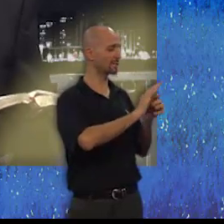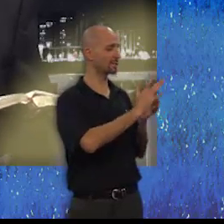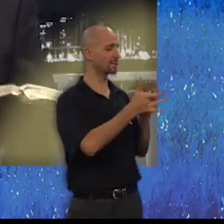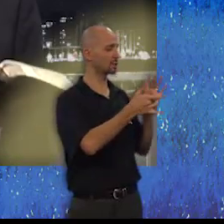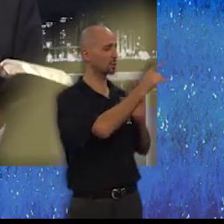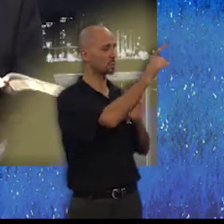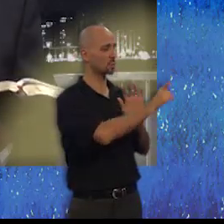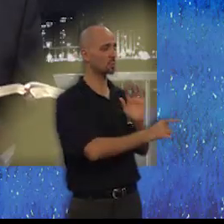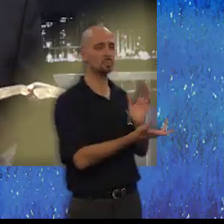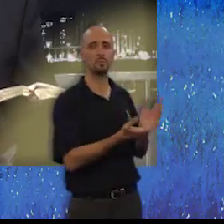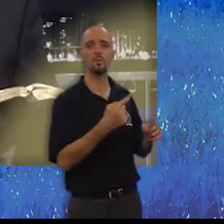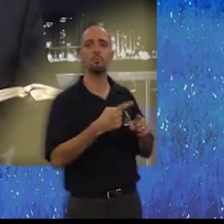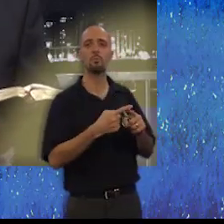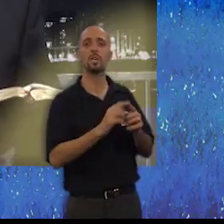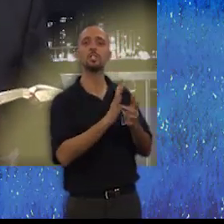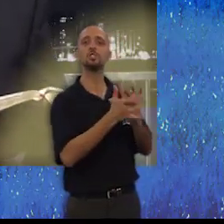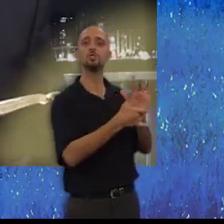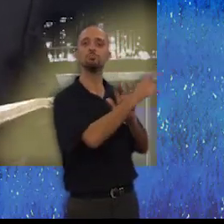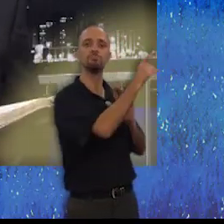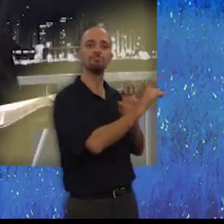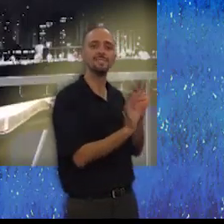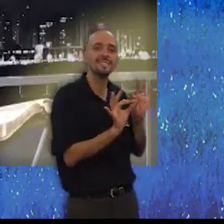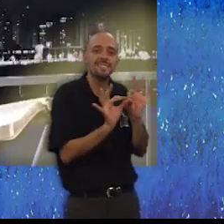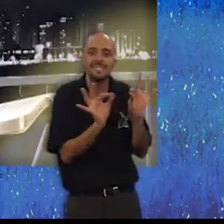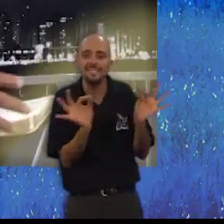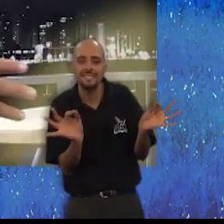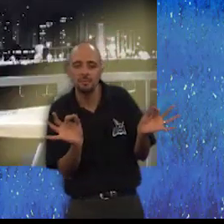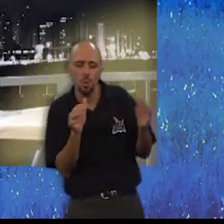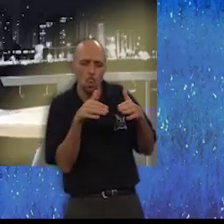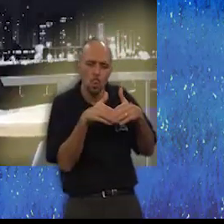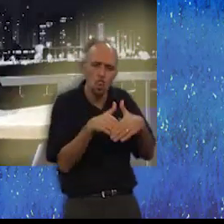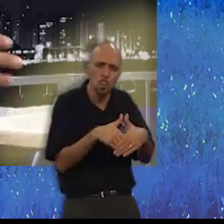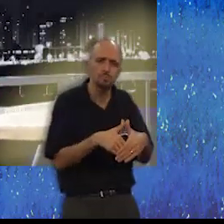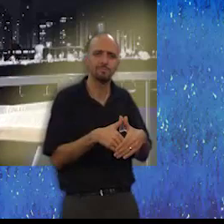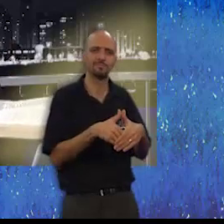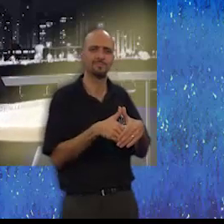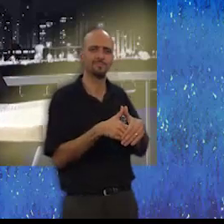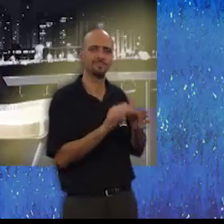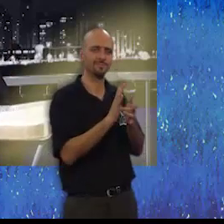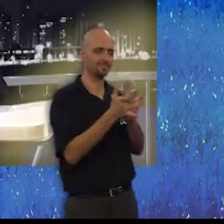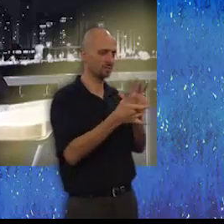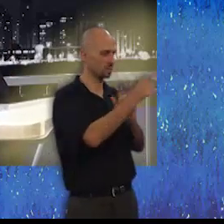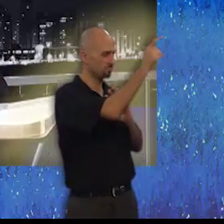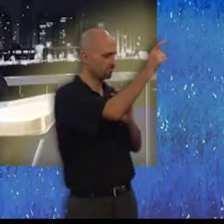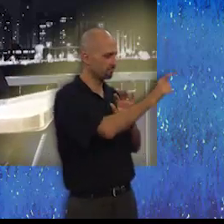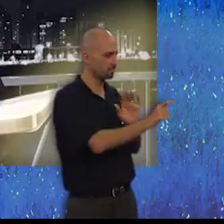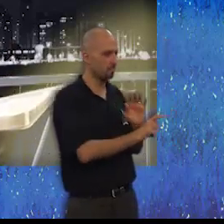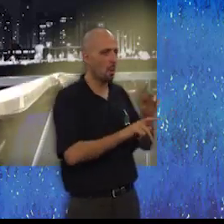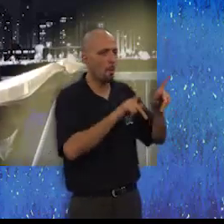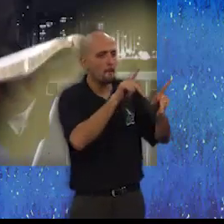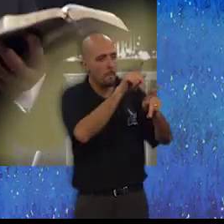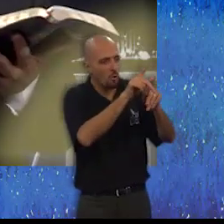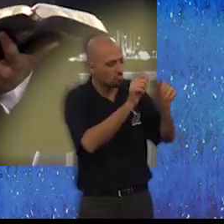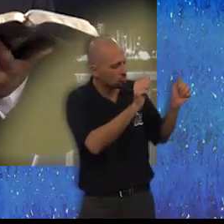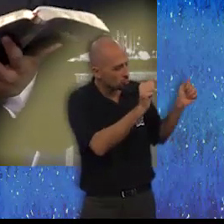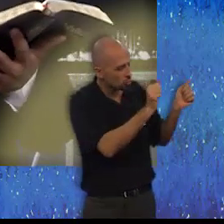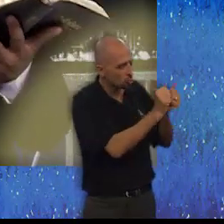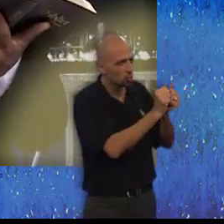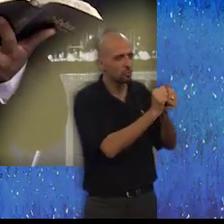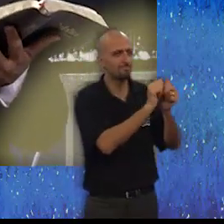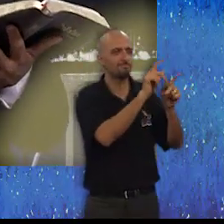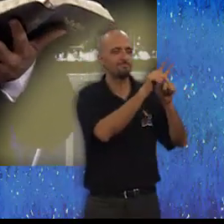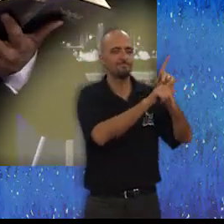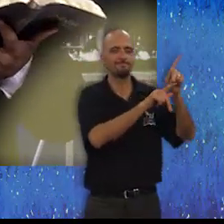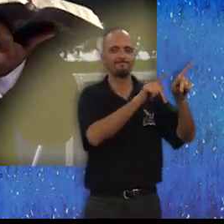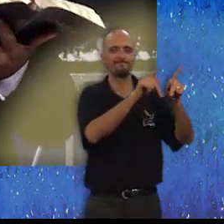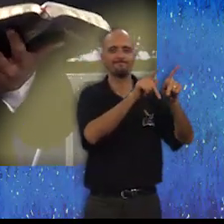era uma pessoa muito simples. Jesus era uma pessoa do povo, andava com o povo. E não ficaria bem, dá